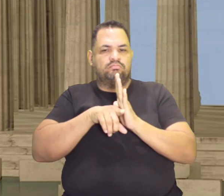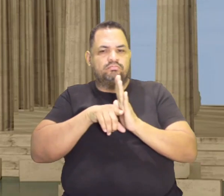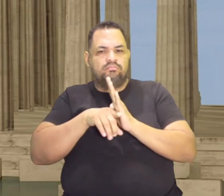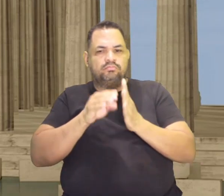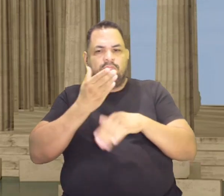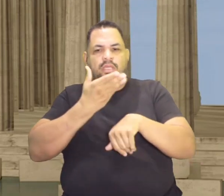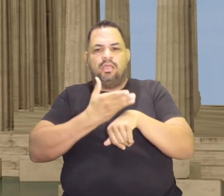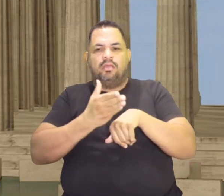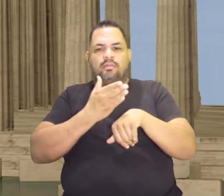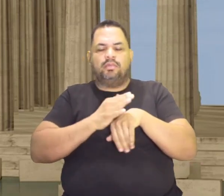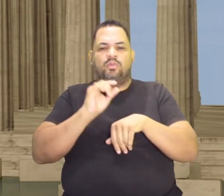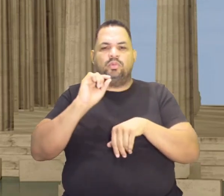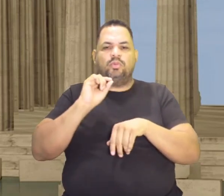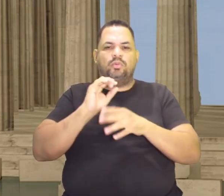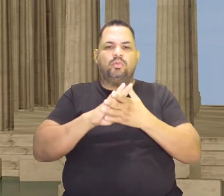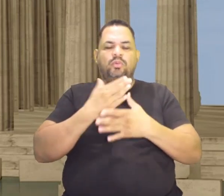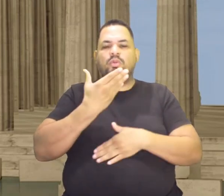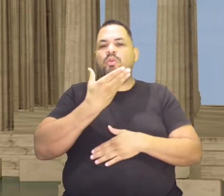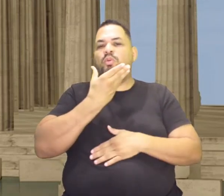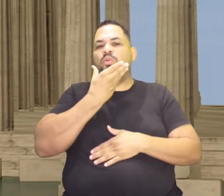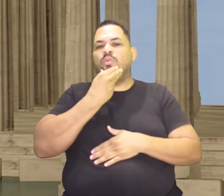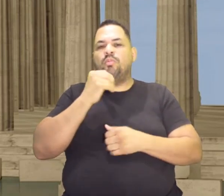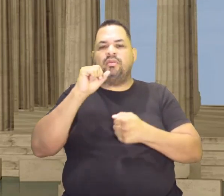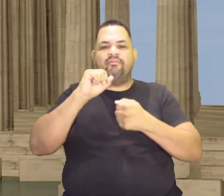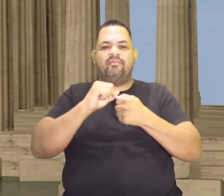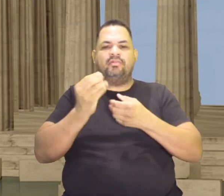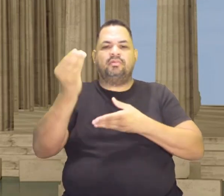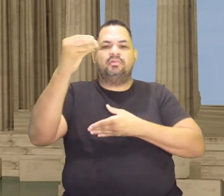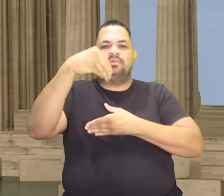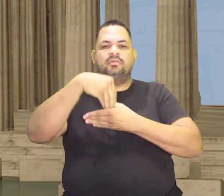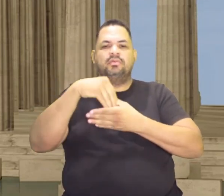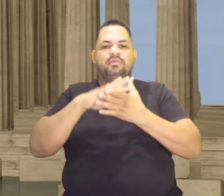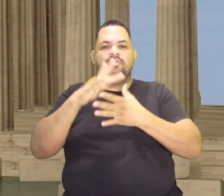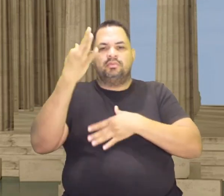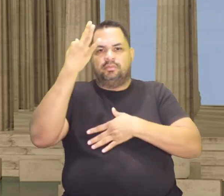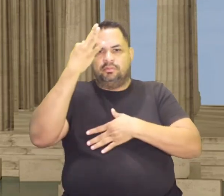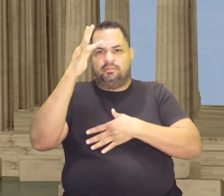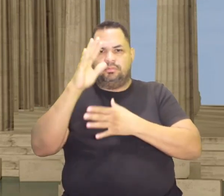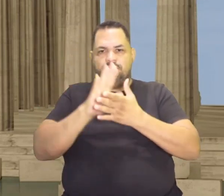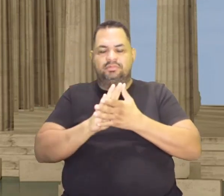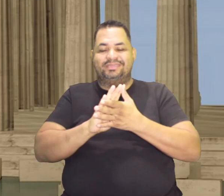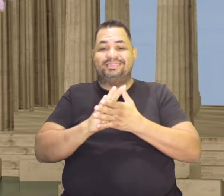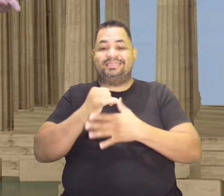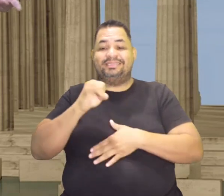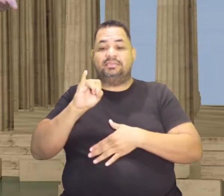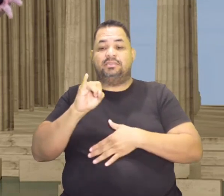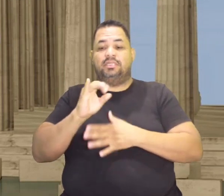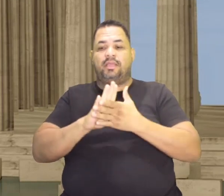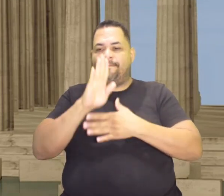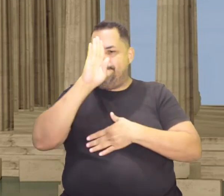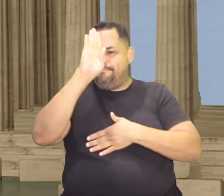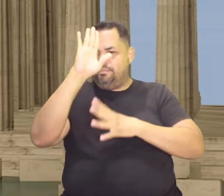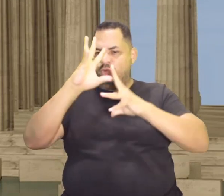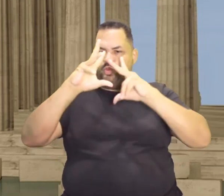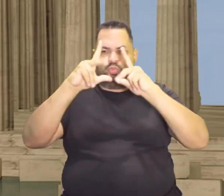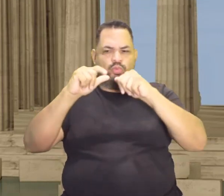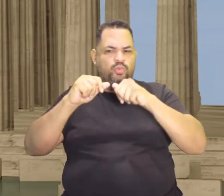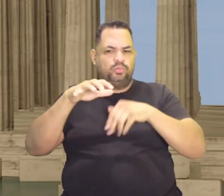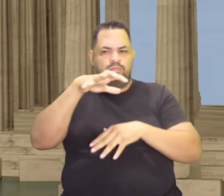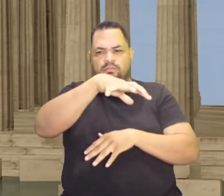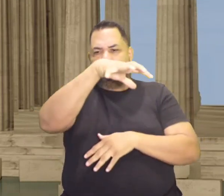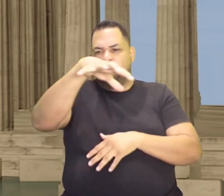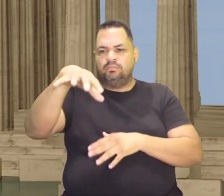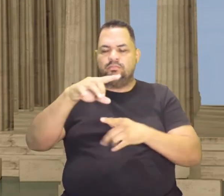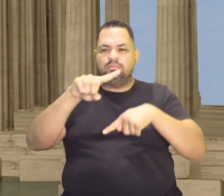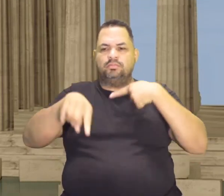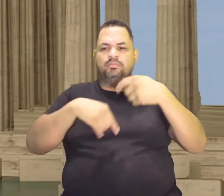das ações do homem no âmbito da filosofia dentro dessa perspectiva. Se ele é o centro de tudo, depois